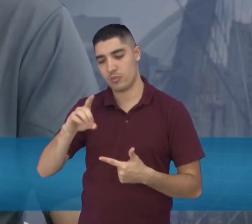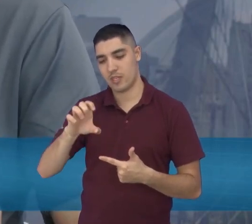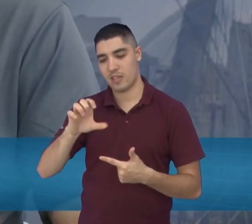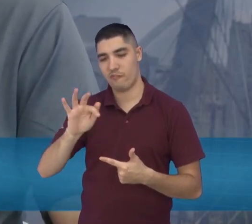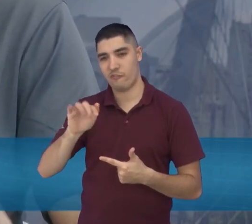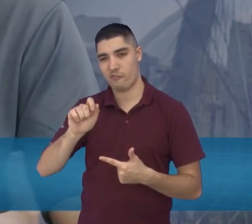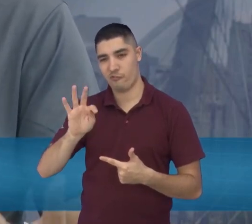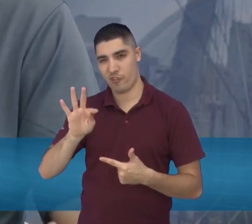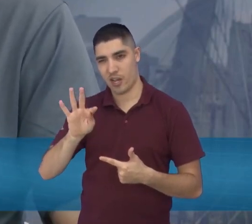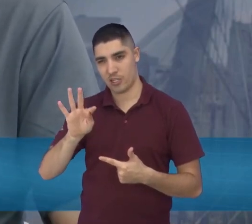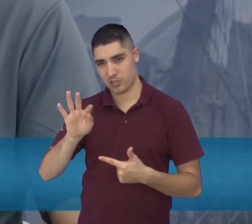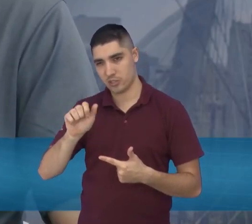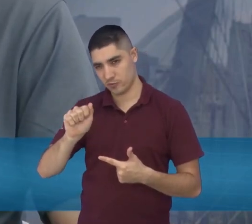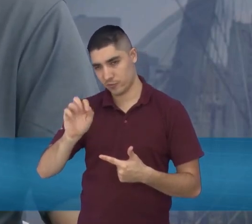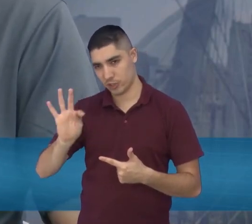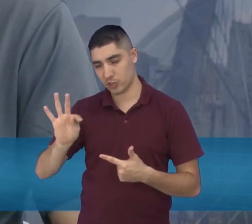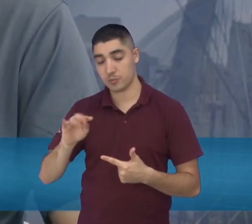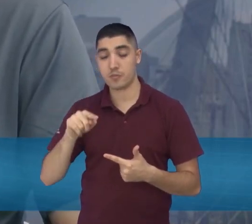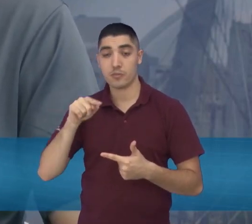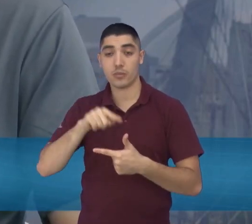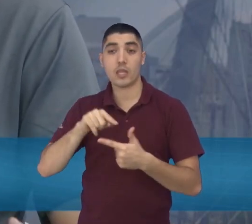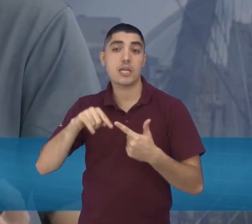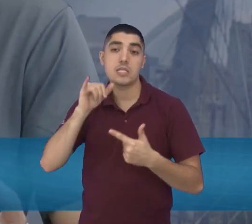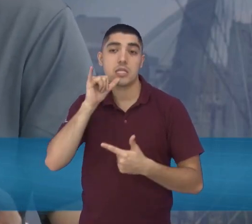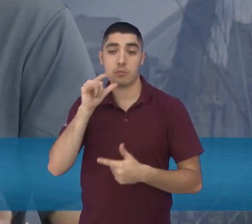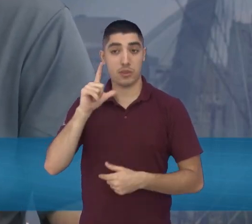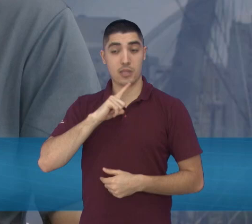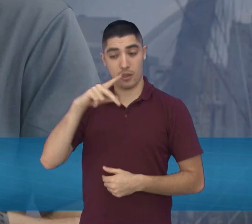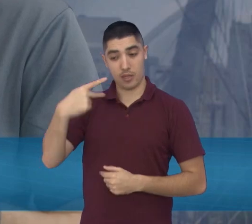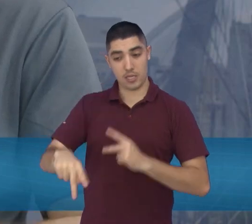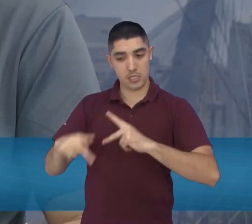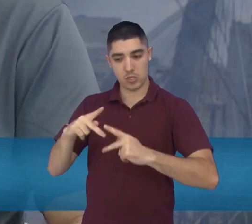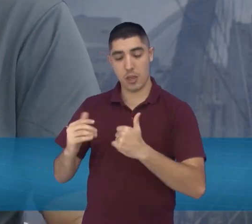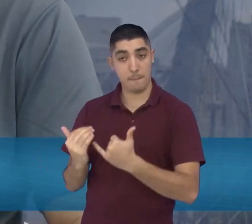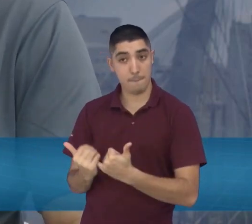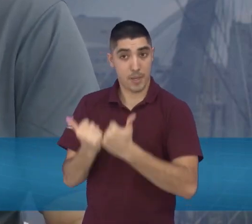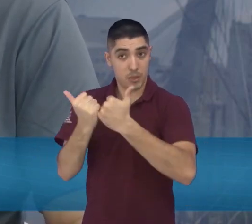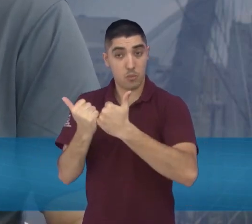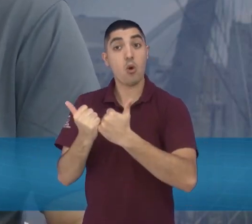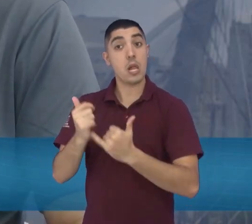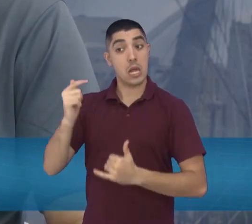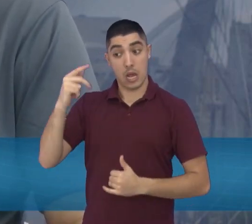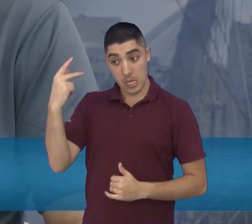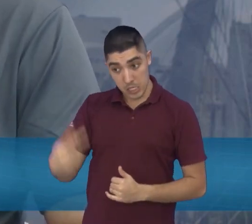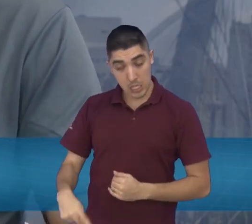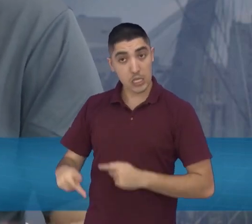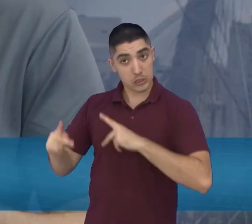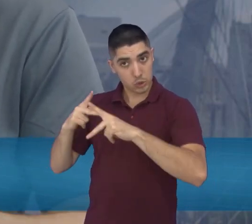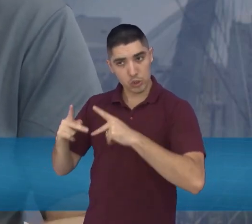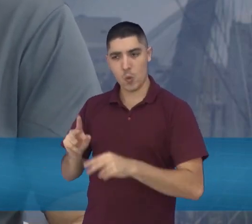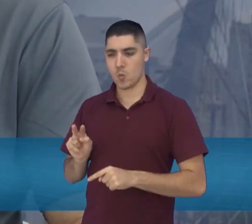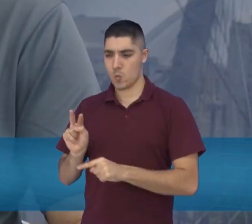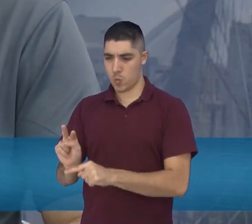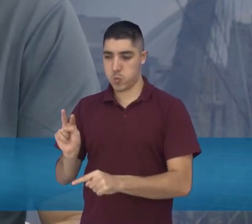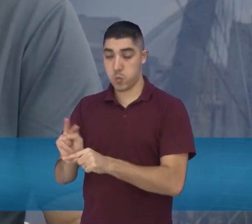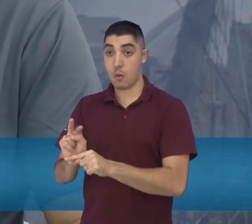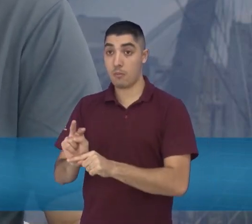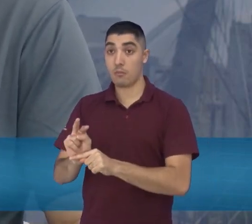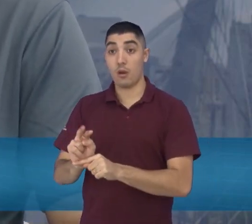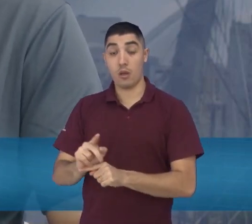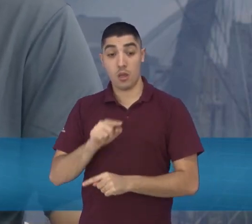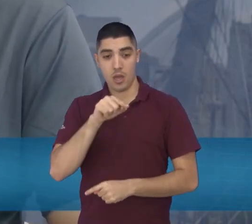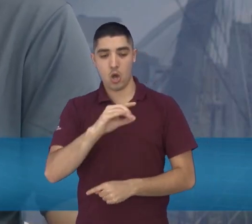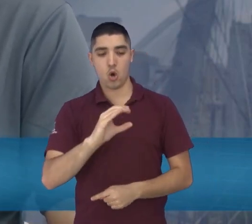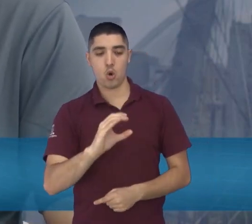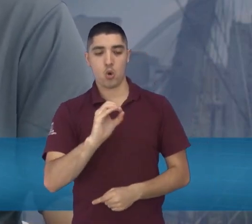imóveis, patrimônios em São José, que são preservados a nível municipal, tombados pelo